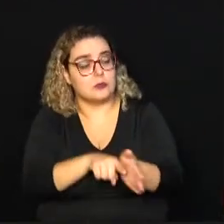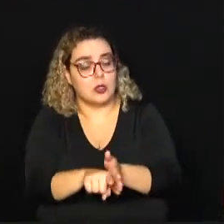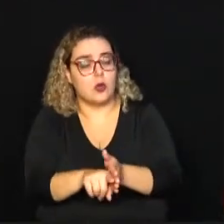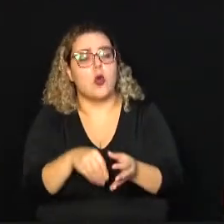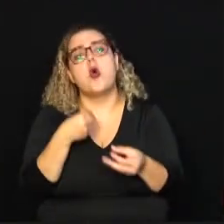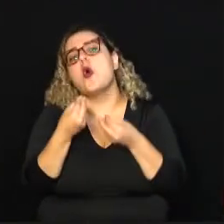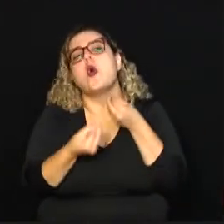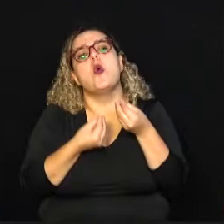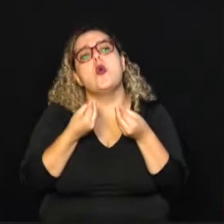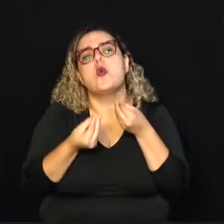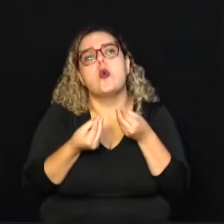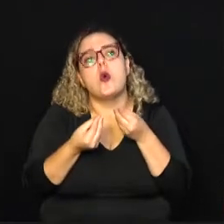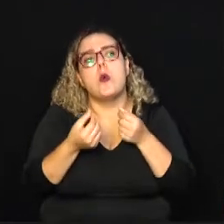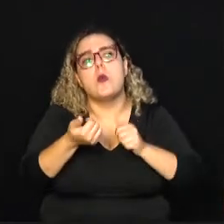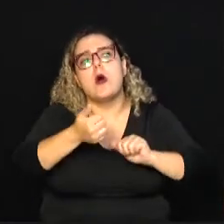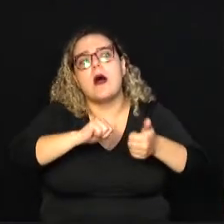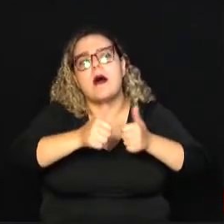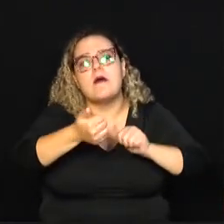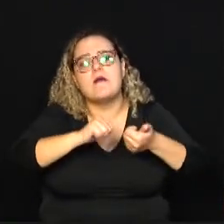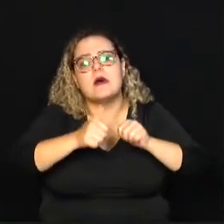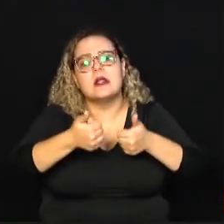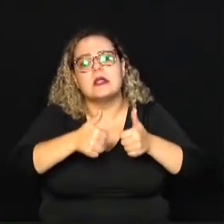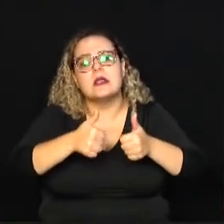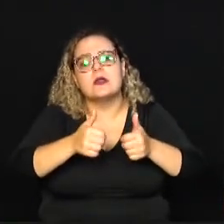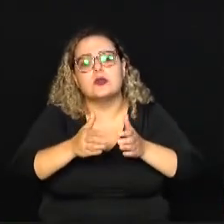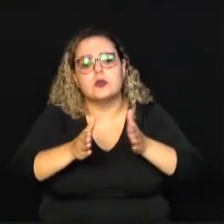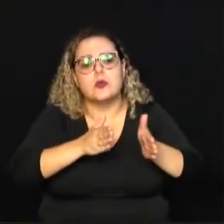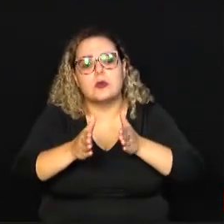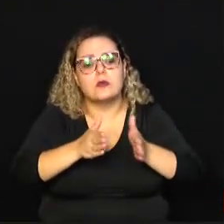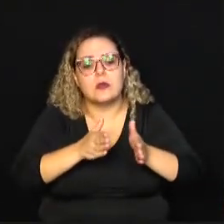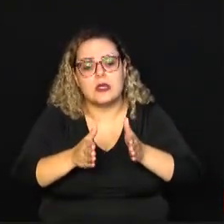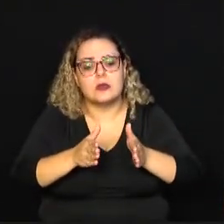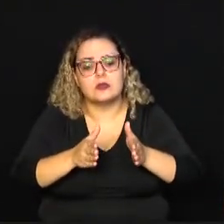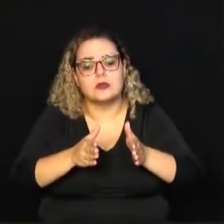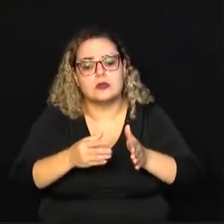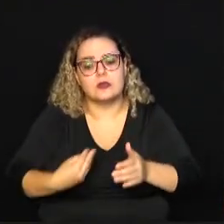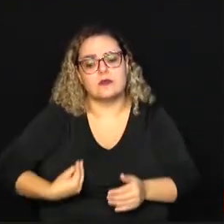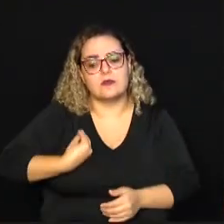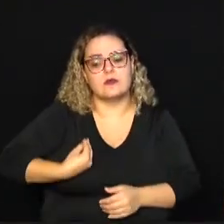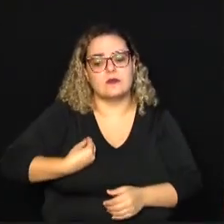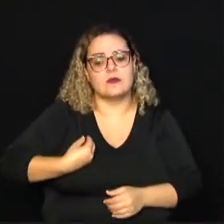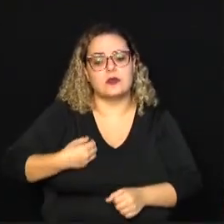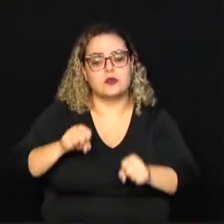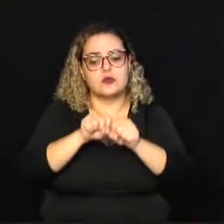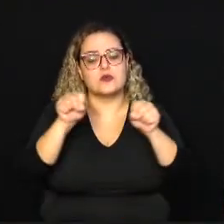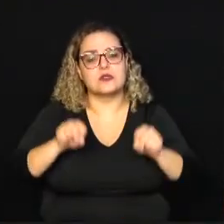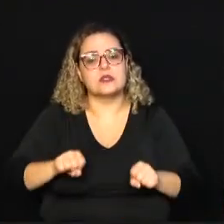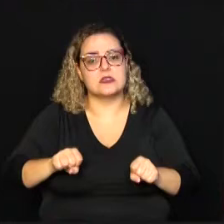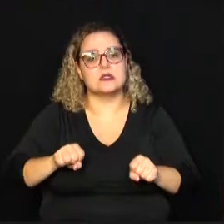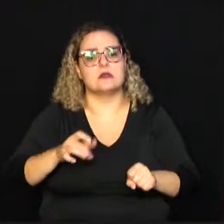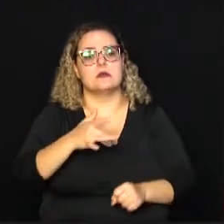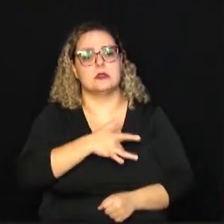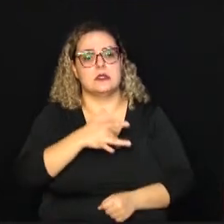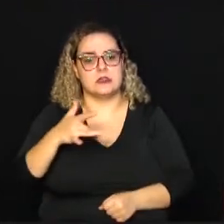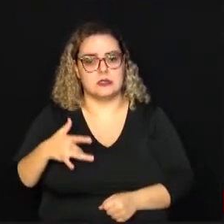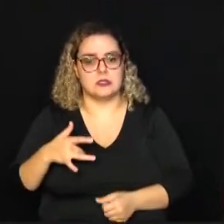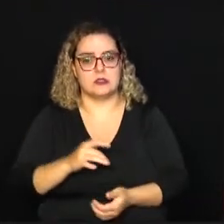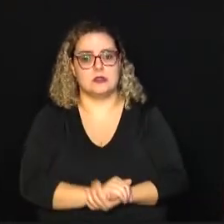você avalia, Pedro, a situação do colapso atual do sistema de saúde de Campinas? Essa é a pergunta da Nayara.